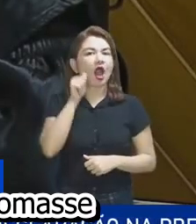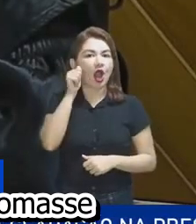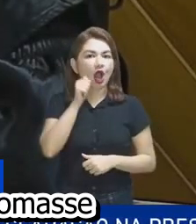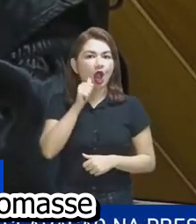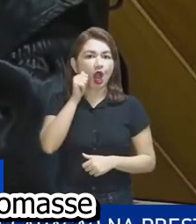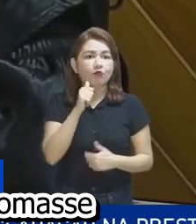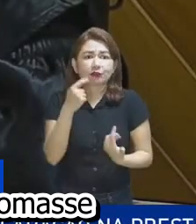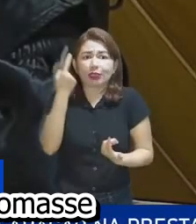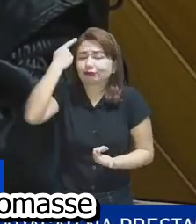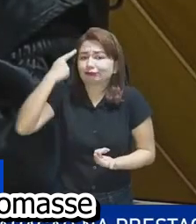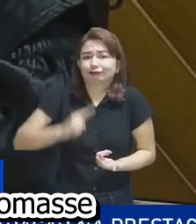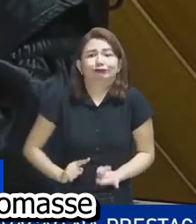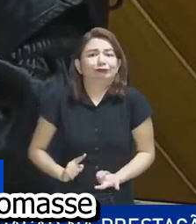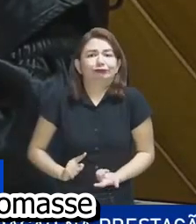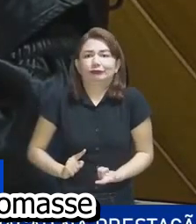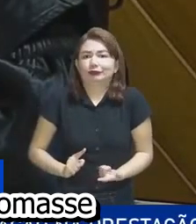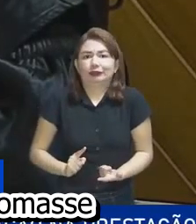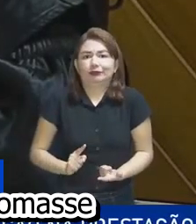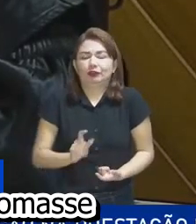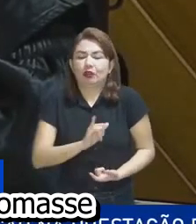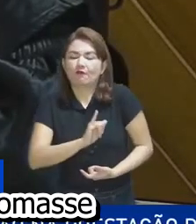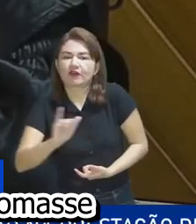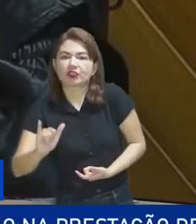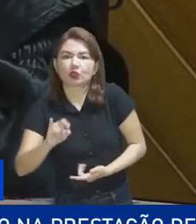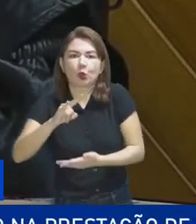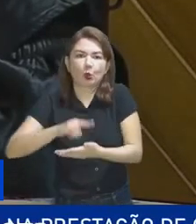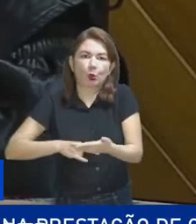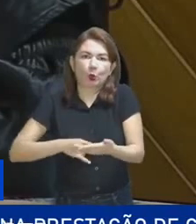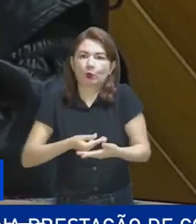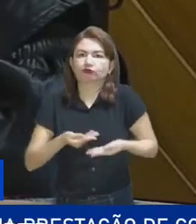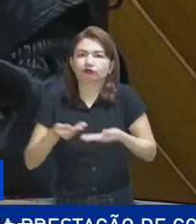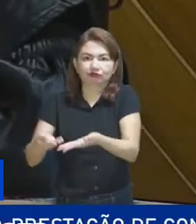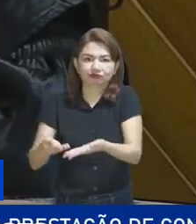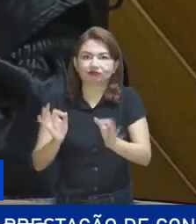tomasse conhecimento da nova irregularidade apontada pelo parquê,